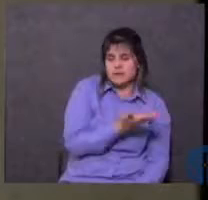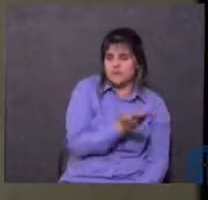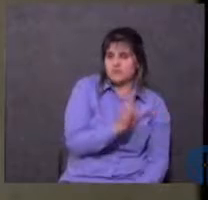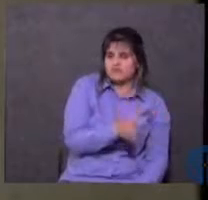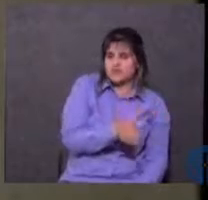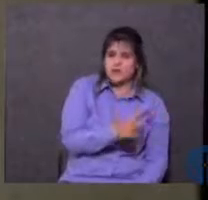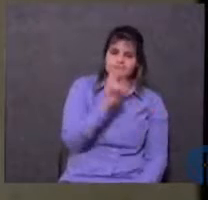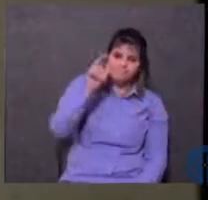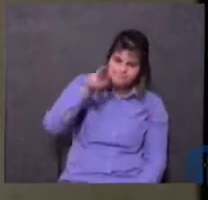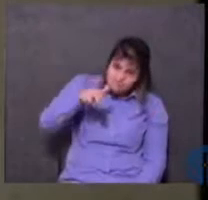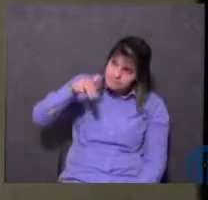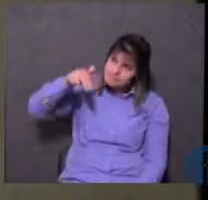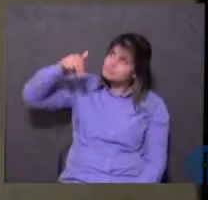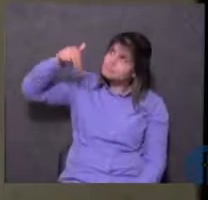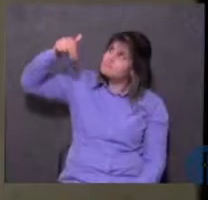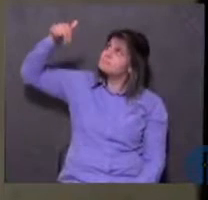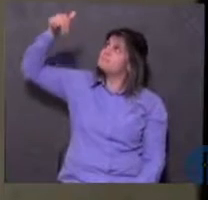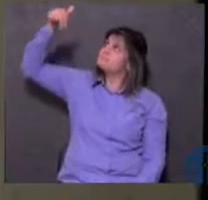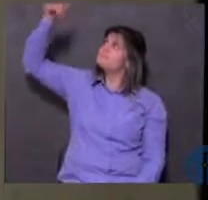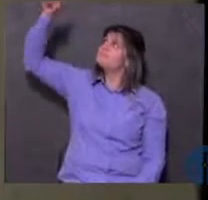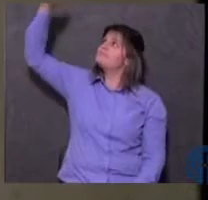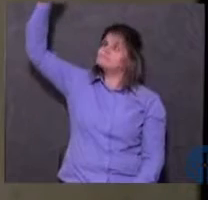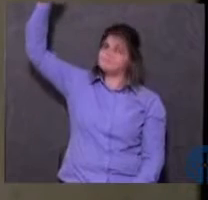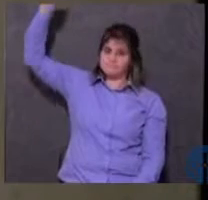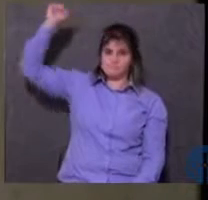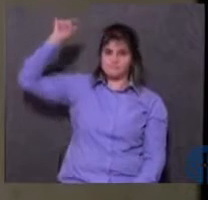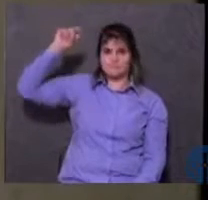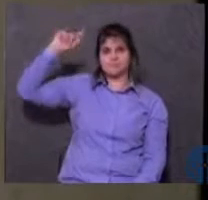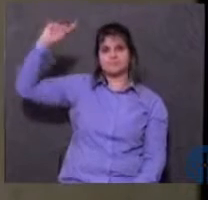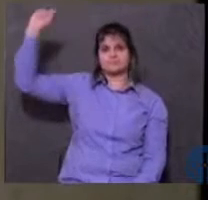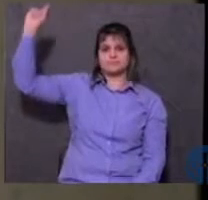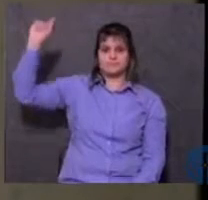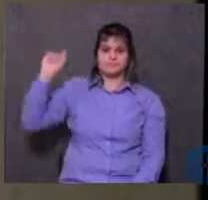em direção ao nascente.